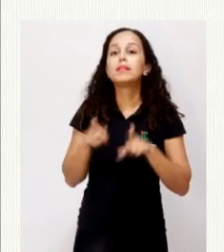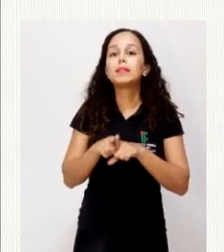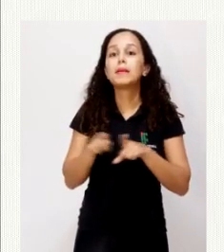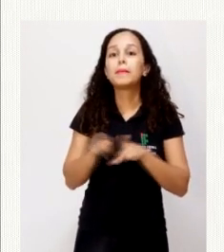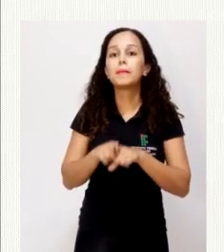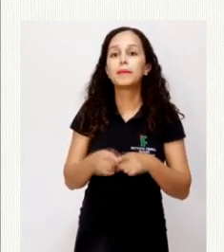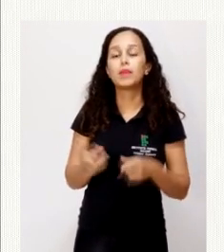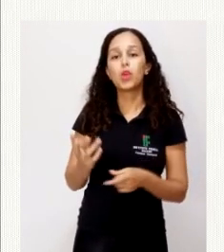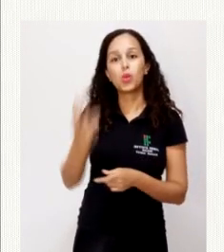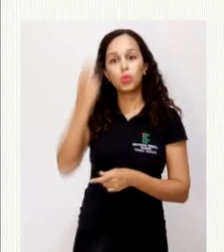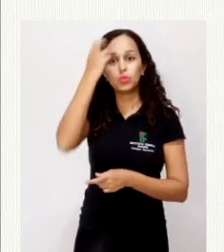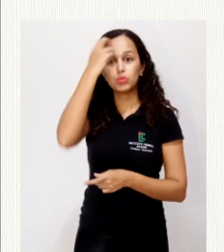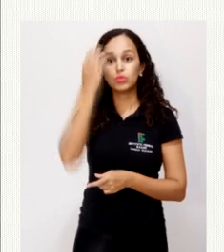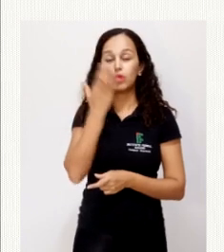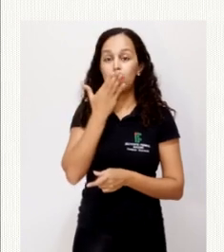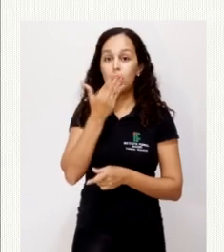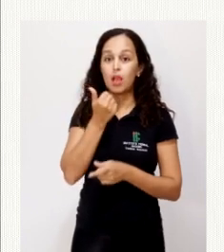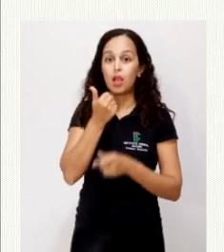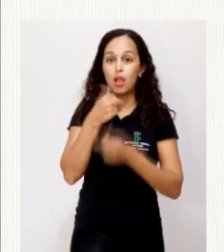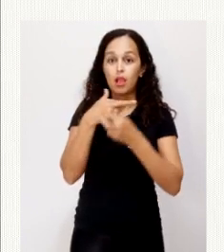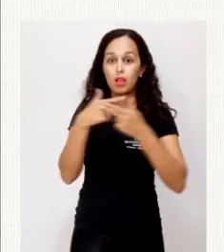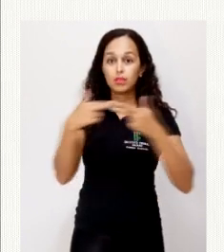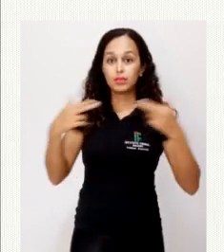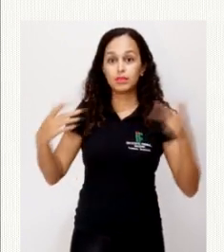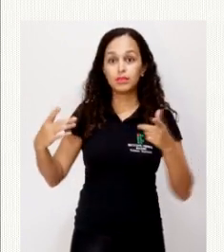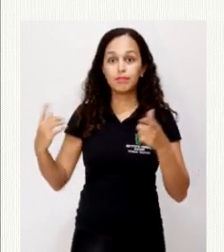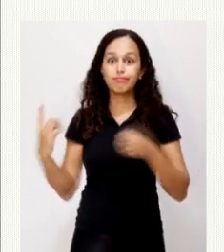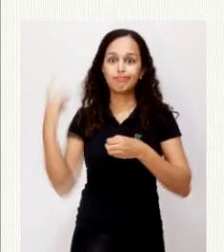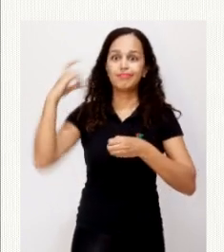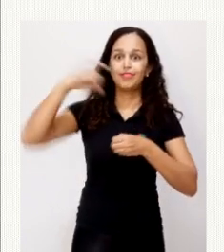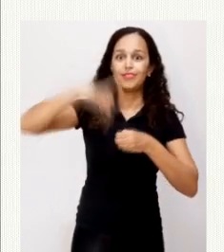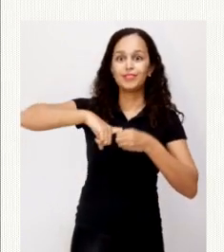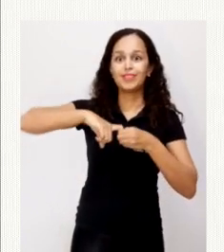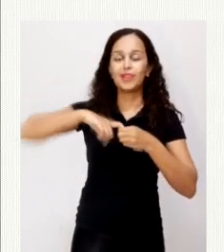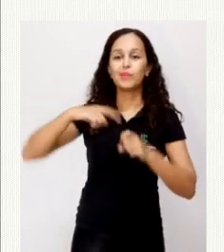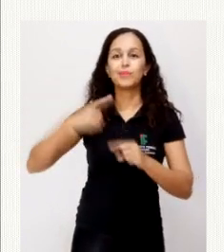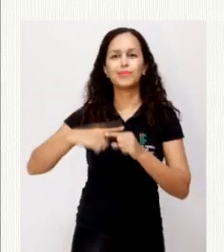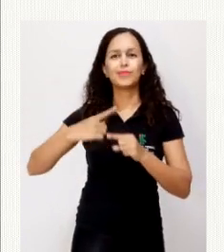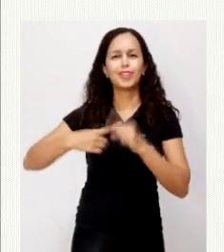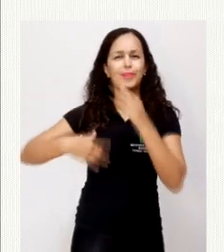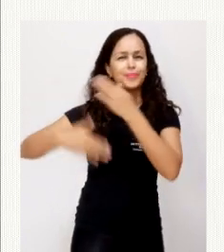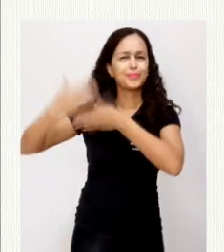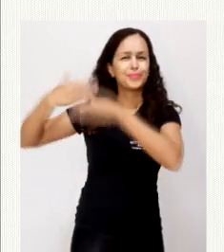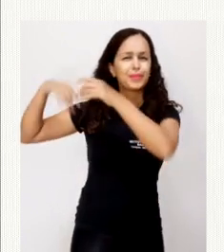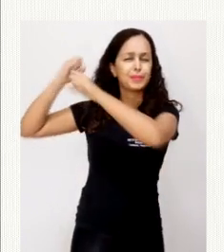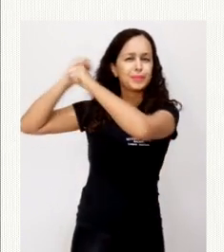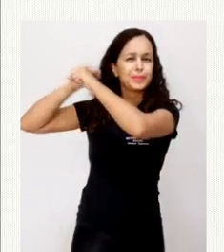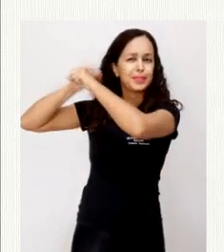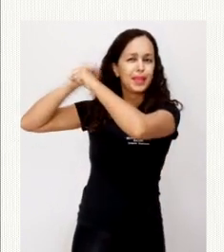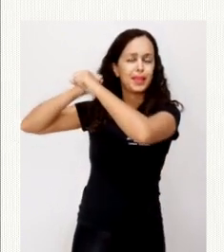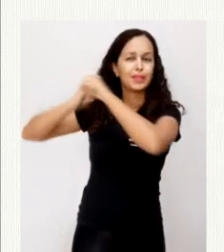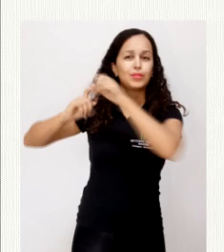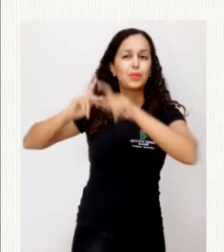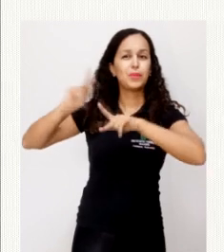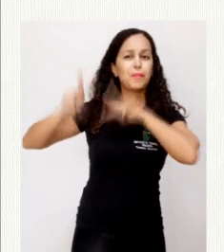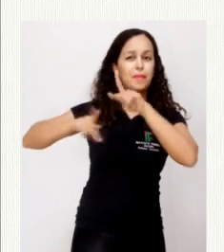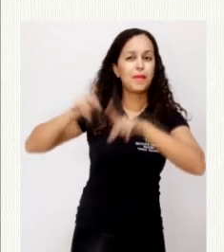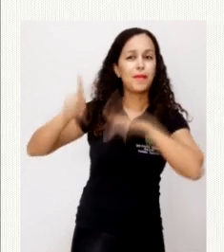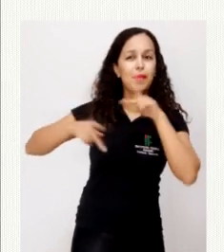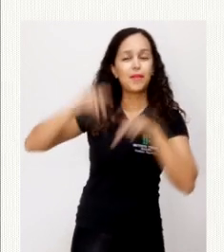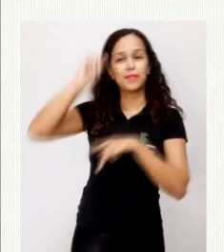alimentar, já que muitas dessas plantas fizeram parte dos antepassados de povos originários de